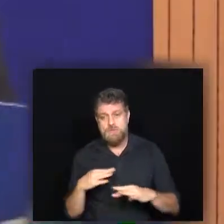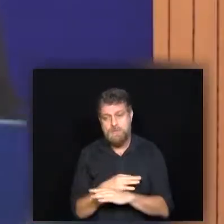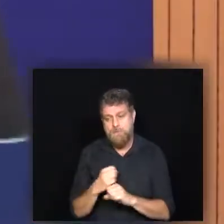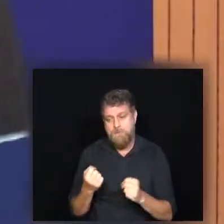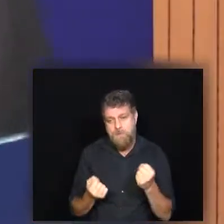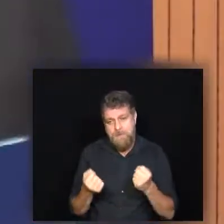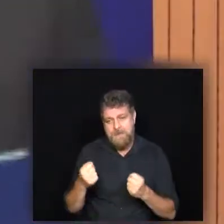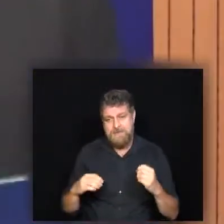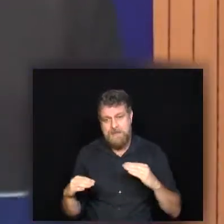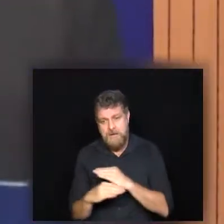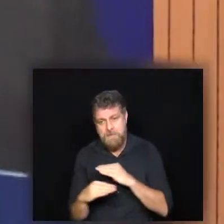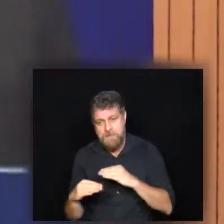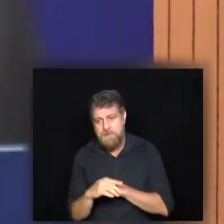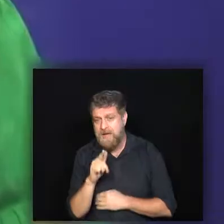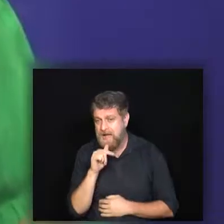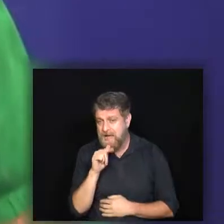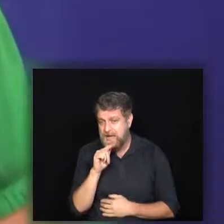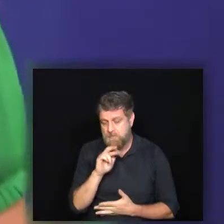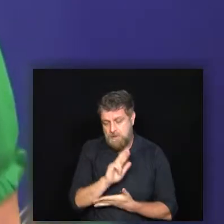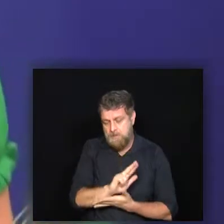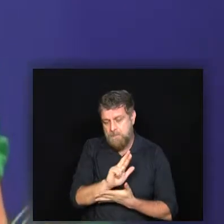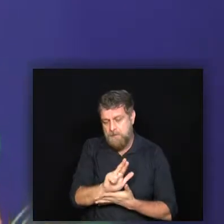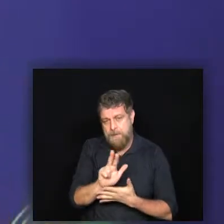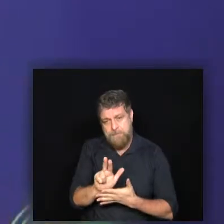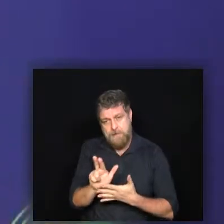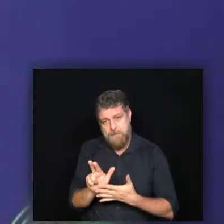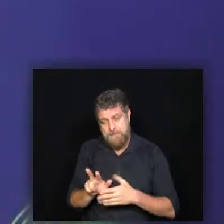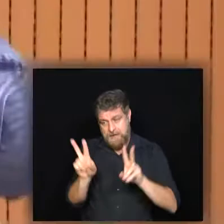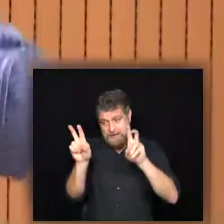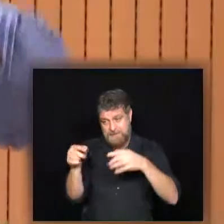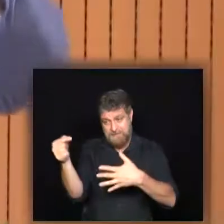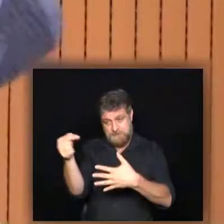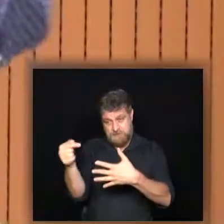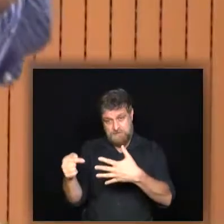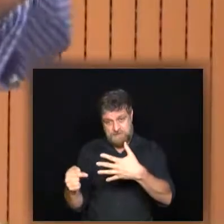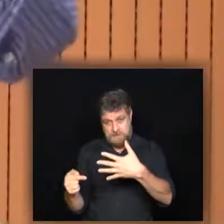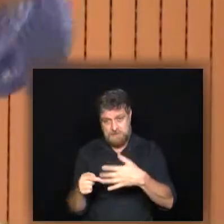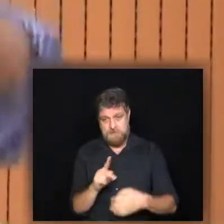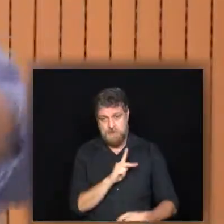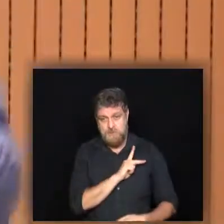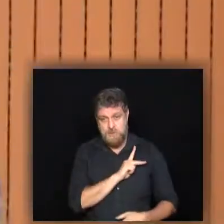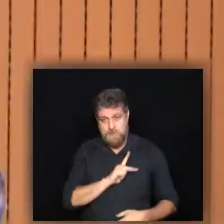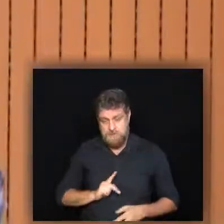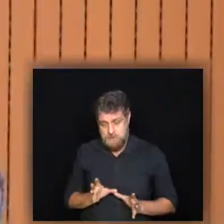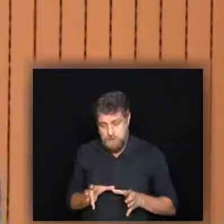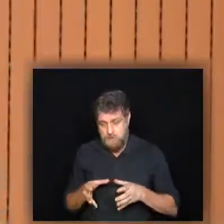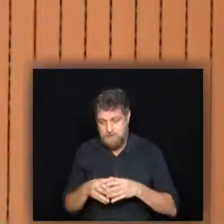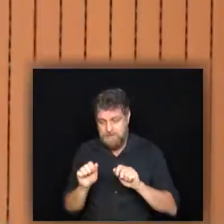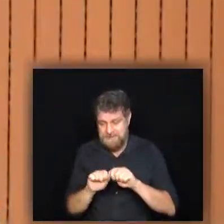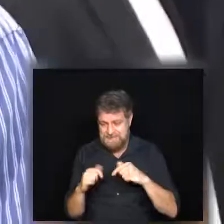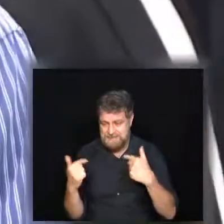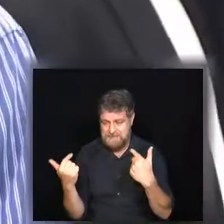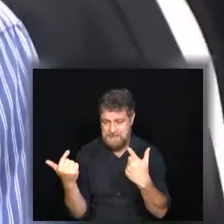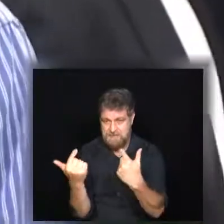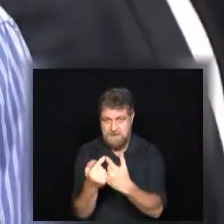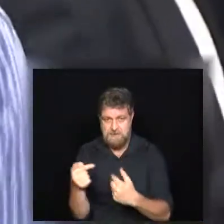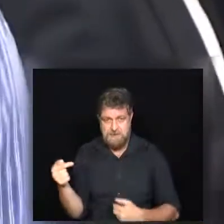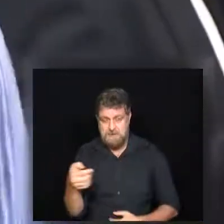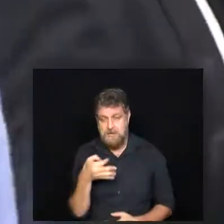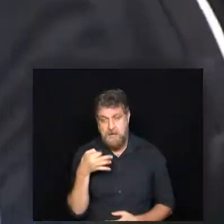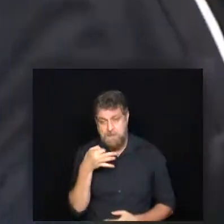urbana, abastecimento de água, entre outros temas. O presidente da comissão da Assembleia Legislativa falou